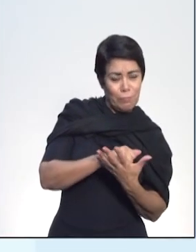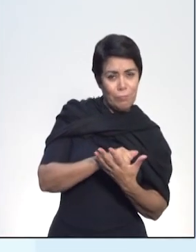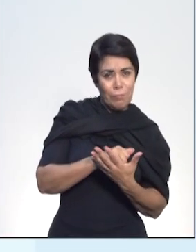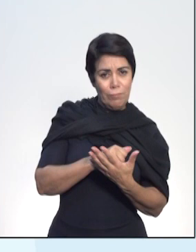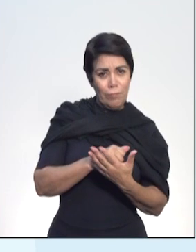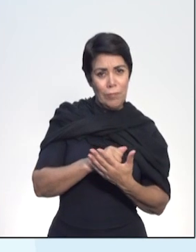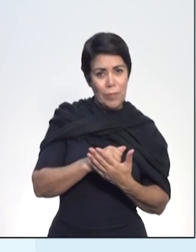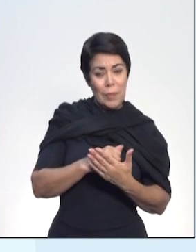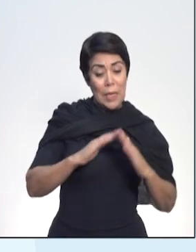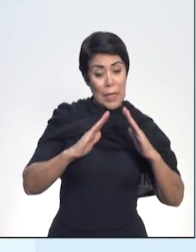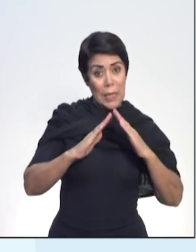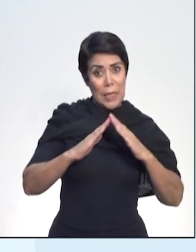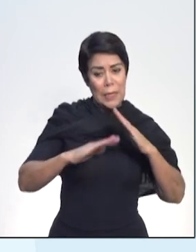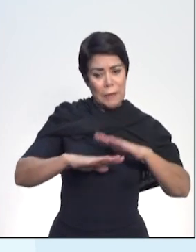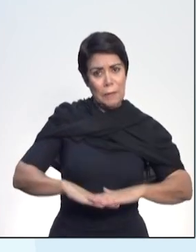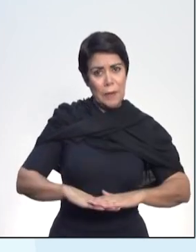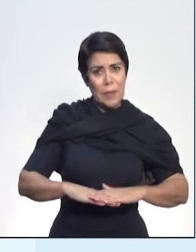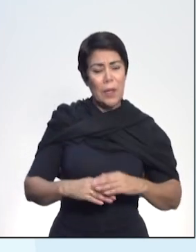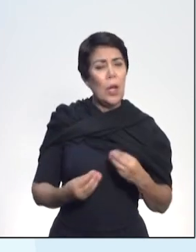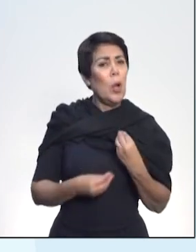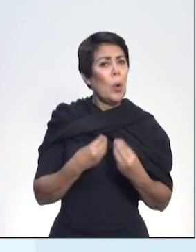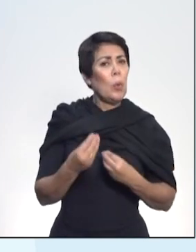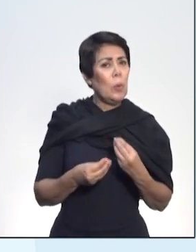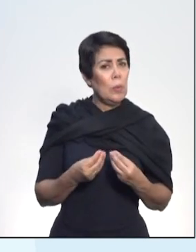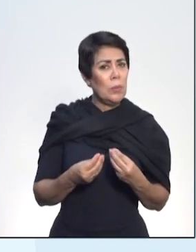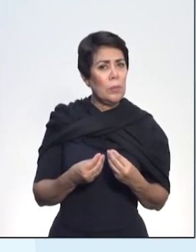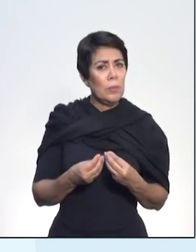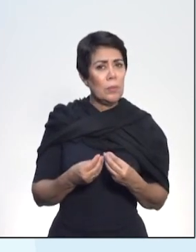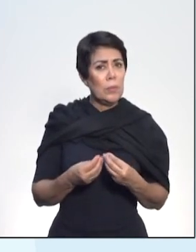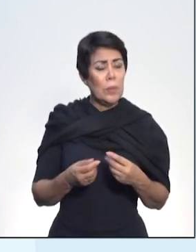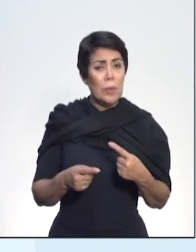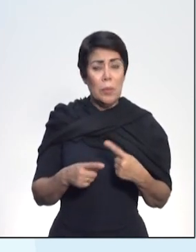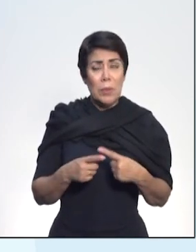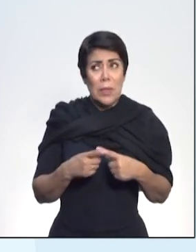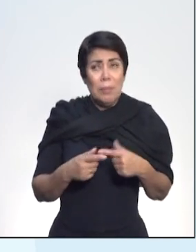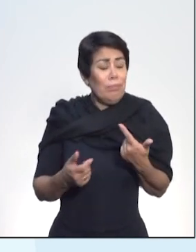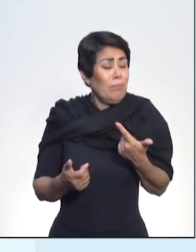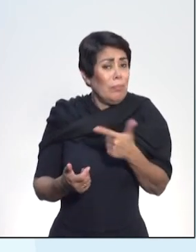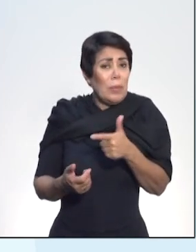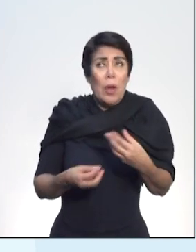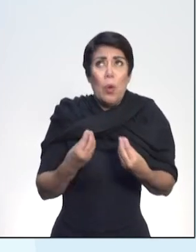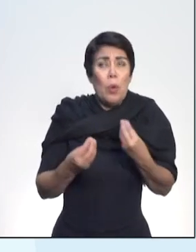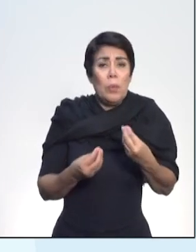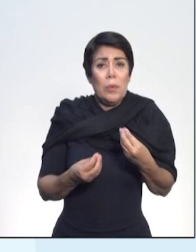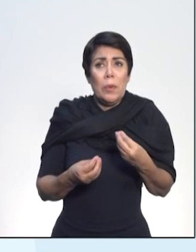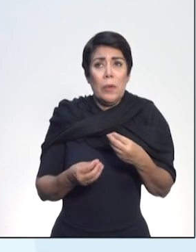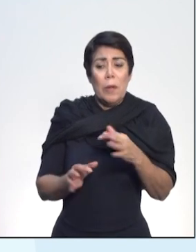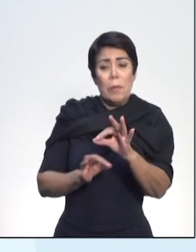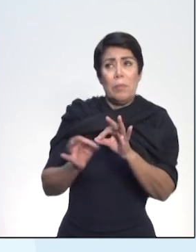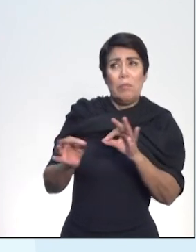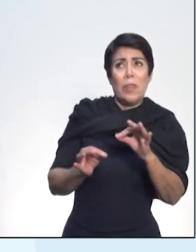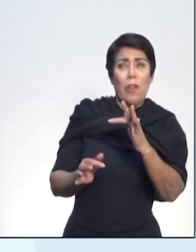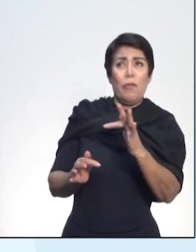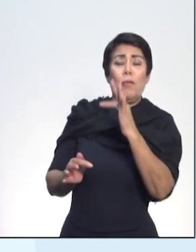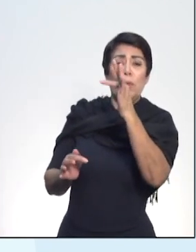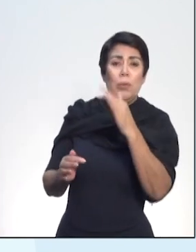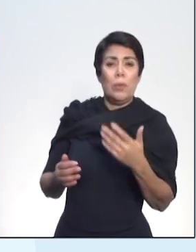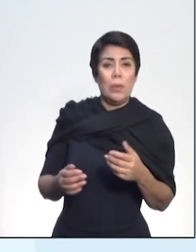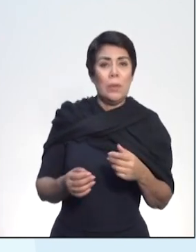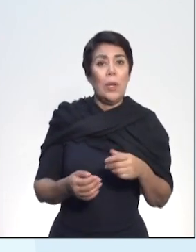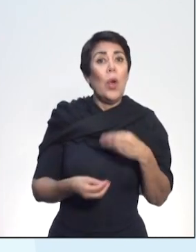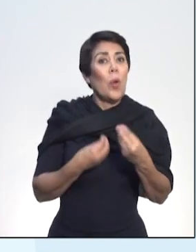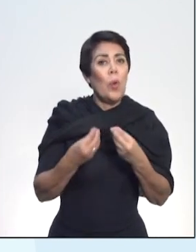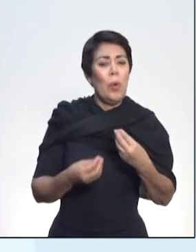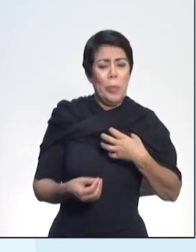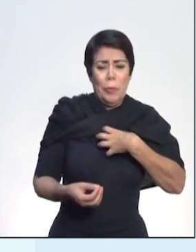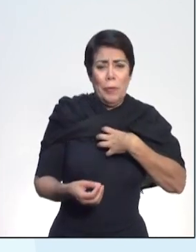lido com esses momentos que são imprevisíveis? Eu lido de modo